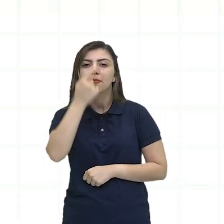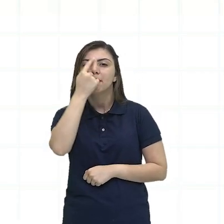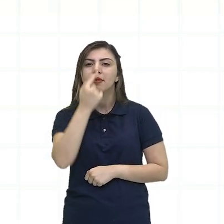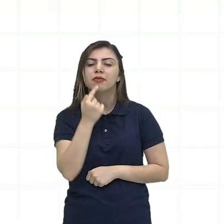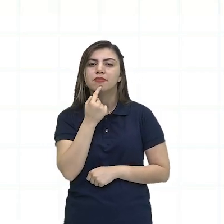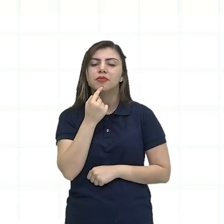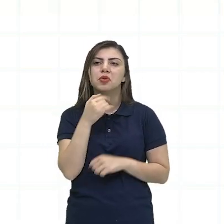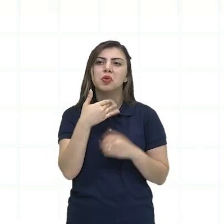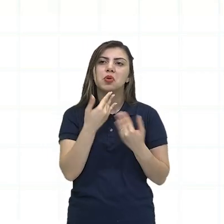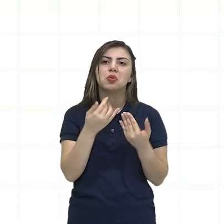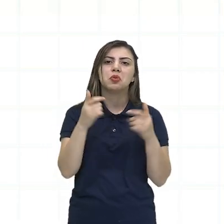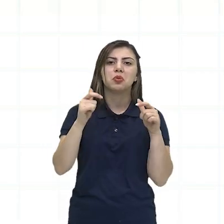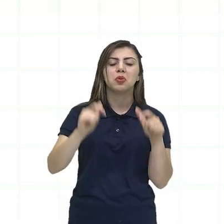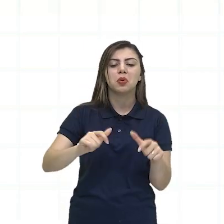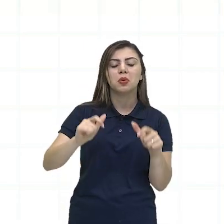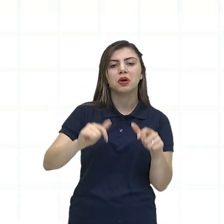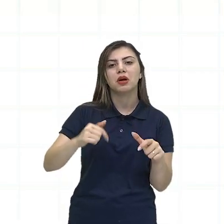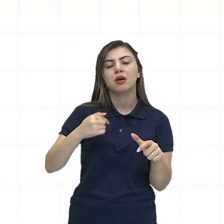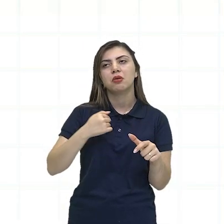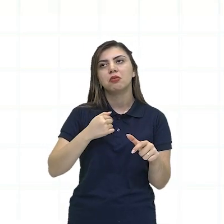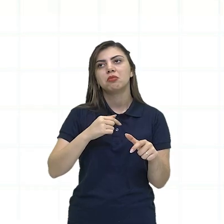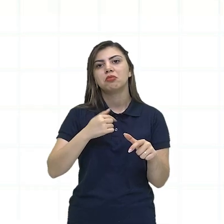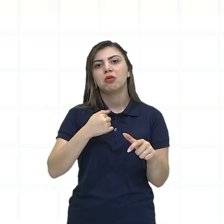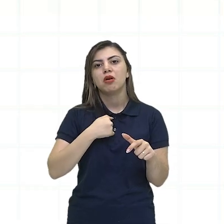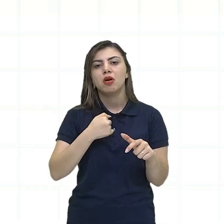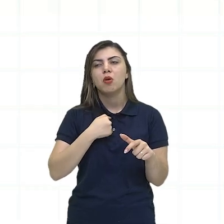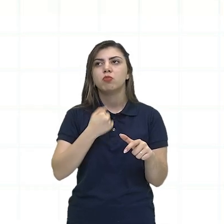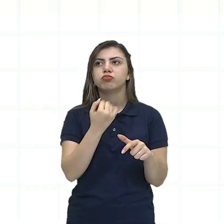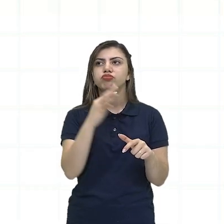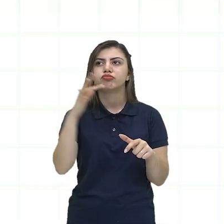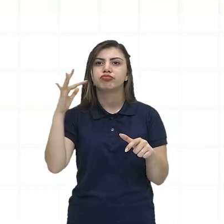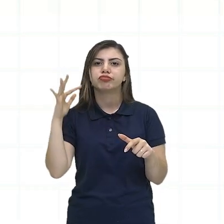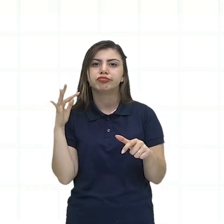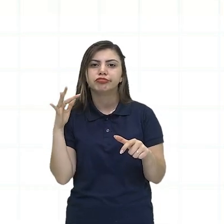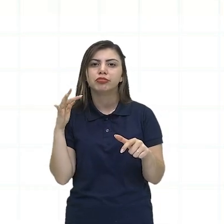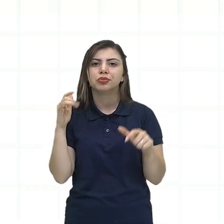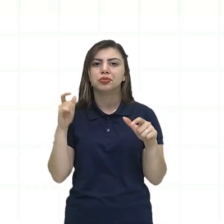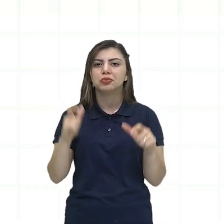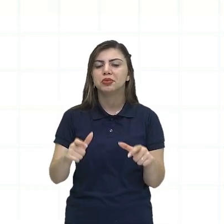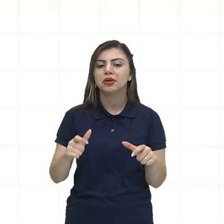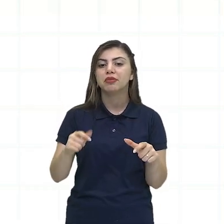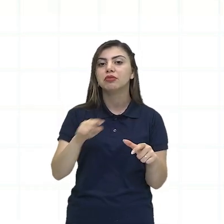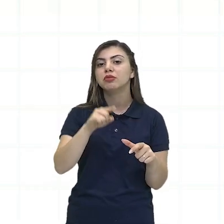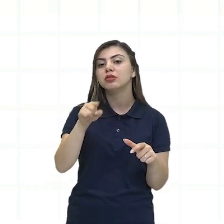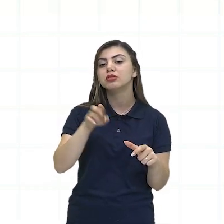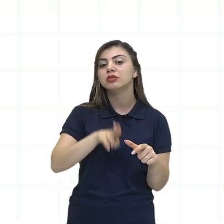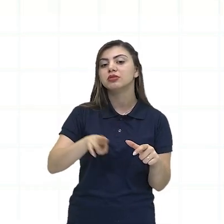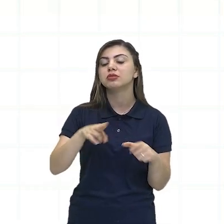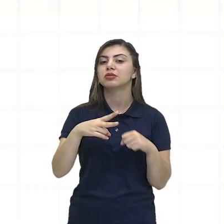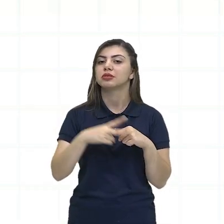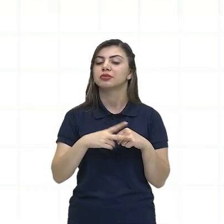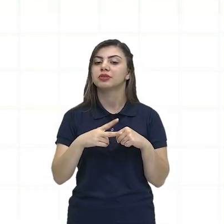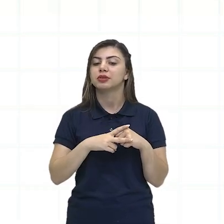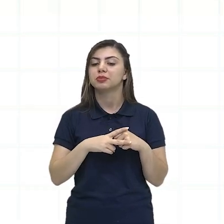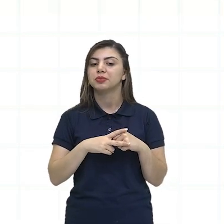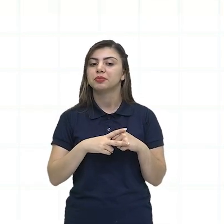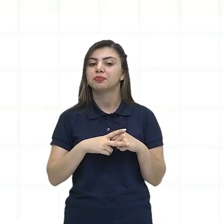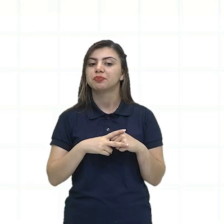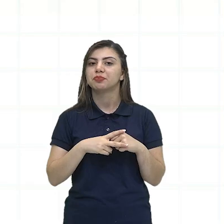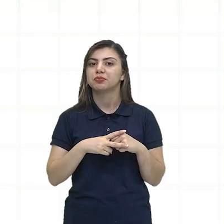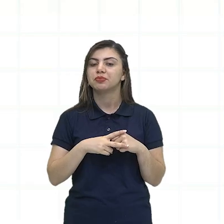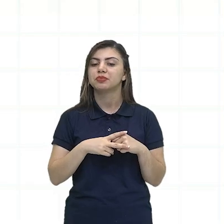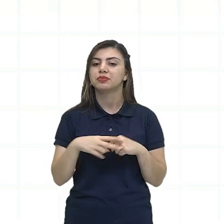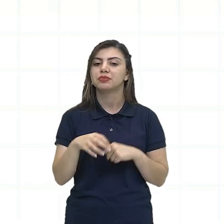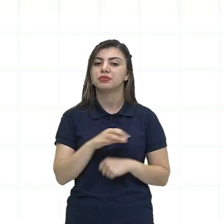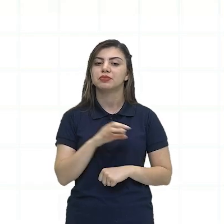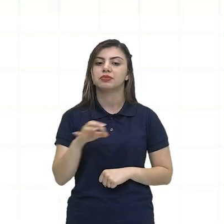ou de algum lugar que a gente esteja ou estava, tá bom? Vocês vão utilizar esse verbo, tá? Então, ele tem